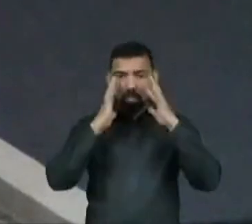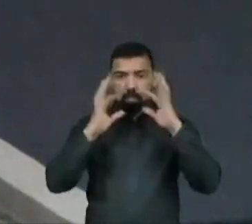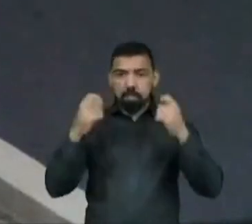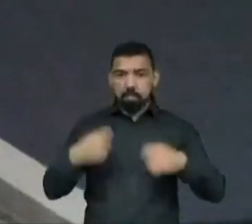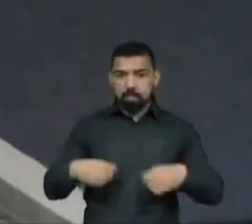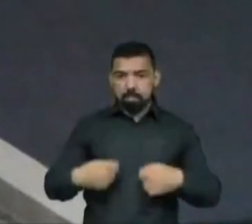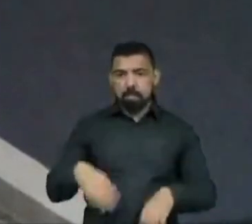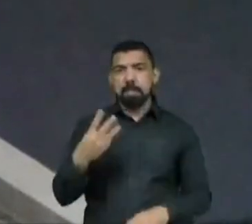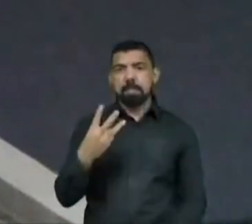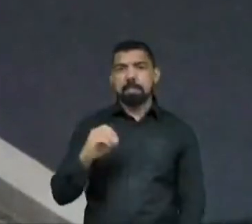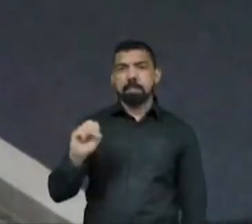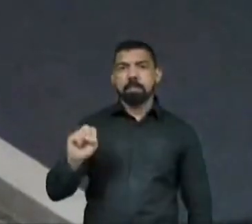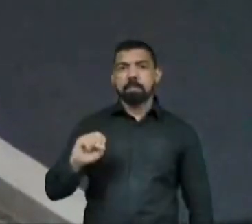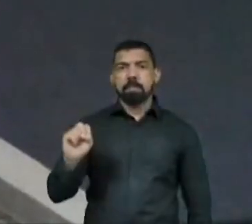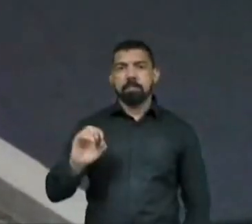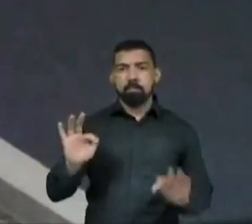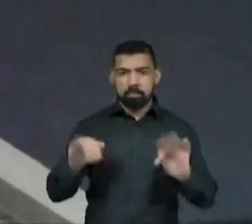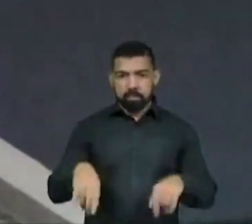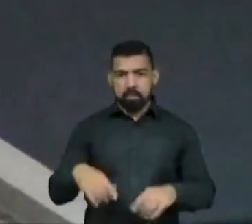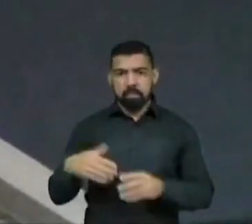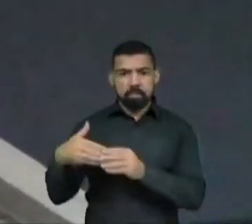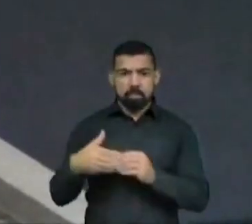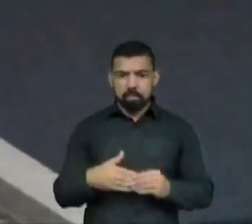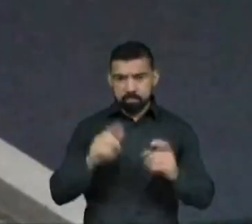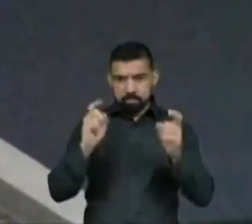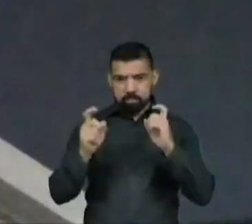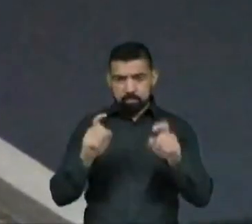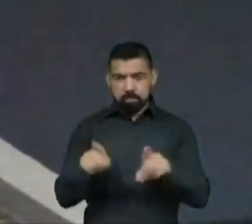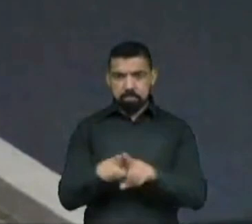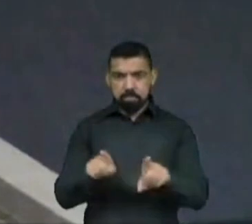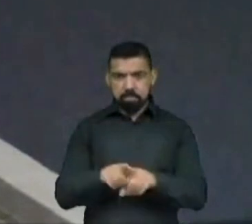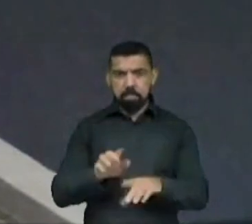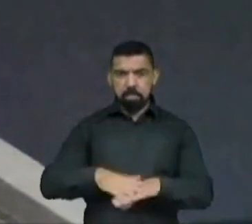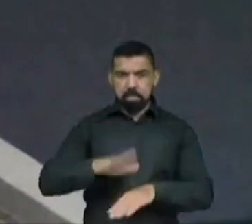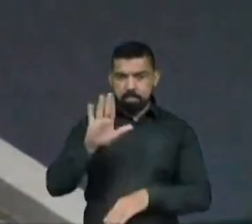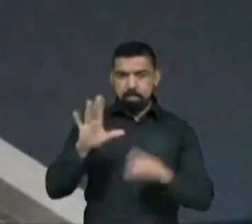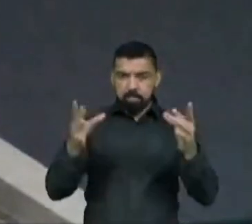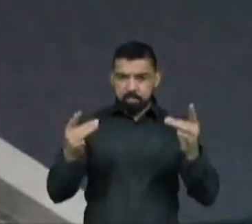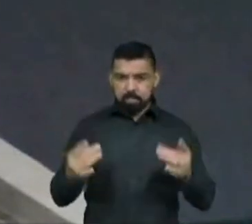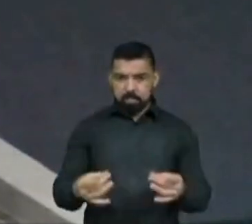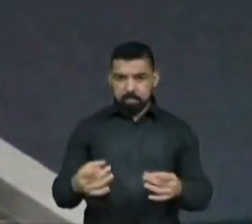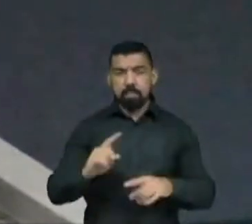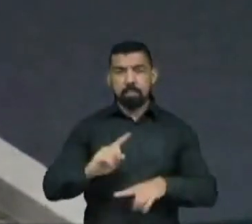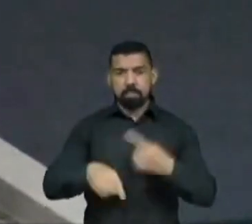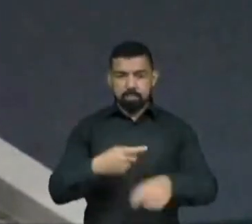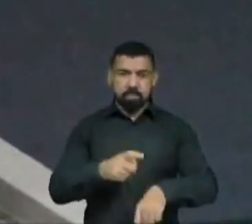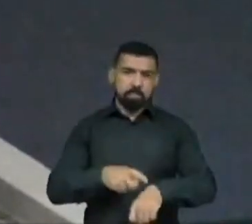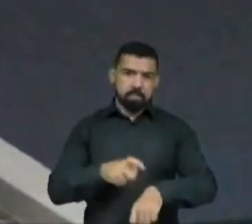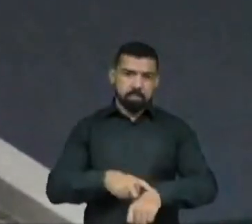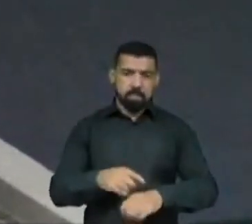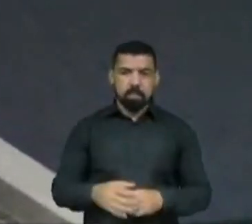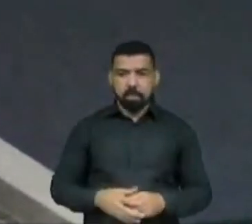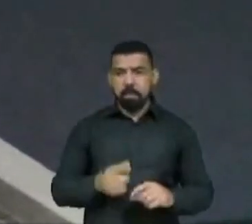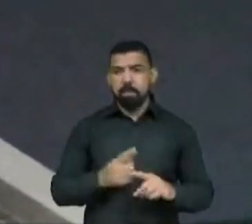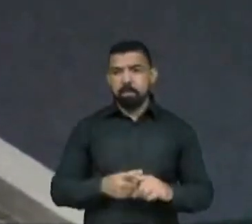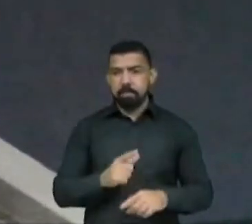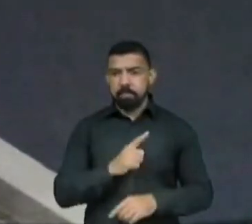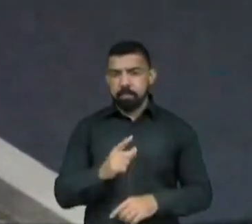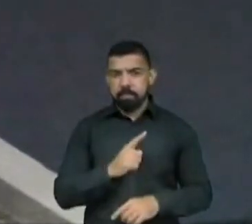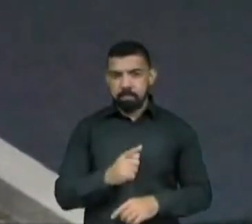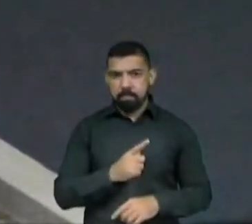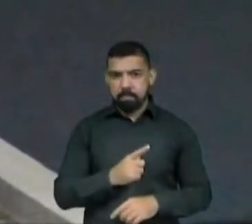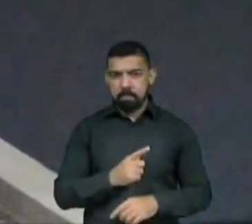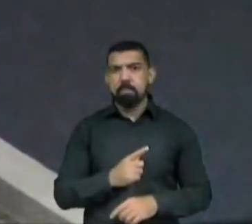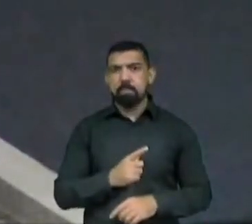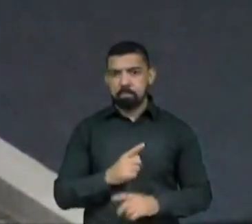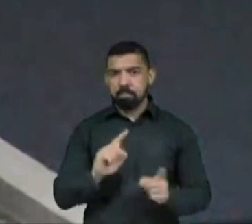segundos para encerrar e posso trazer essa discussão aqui com mais detalhes em outro momento, porque há uma